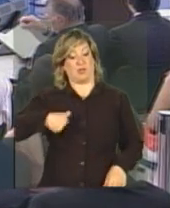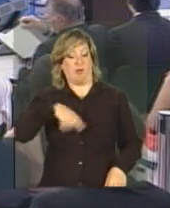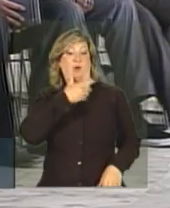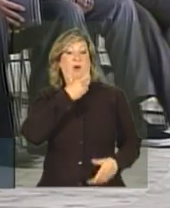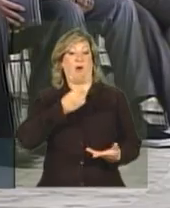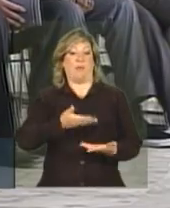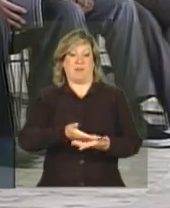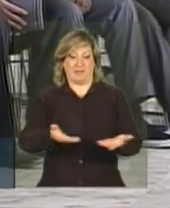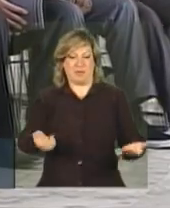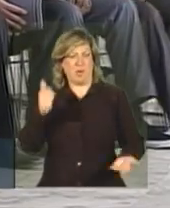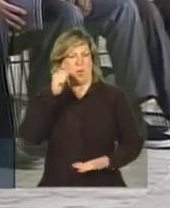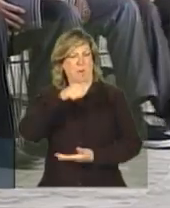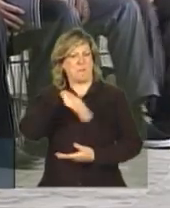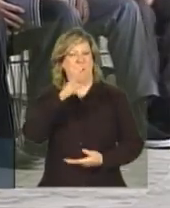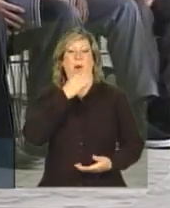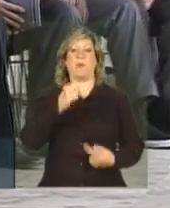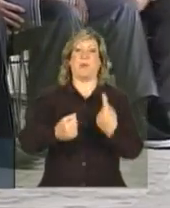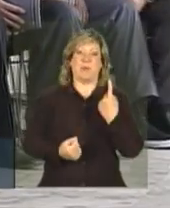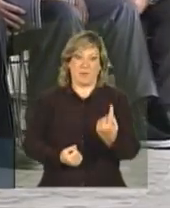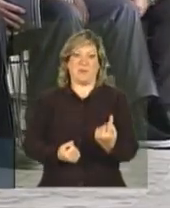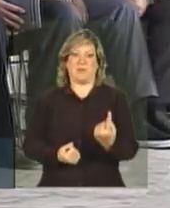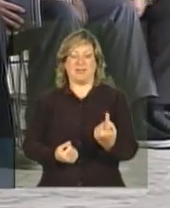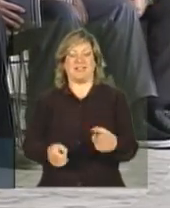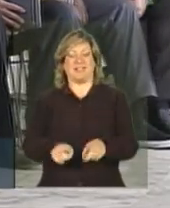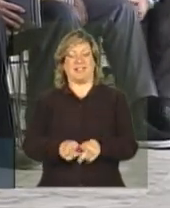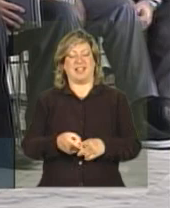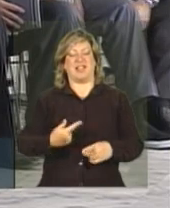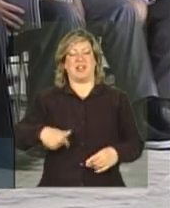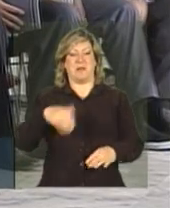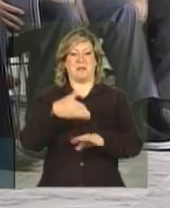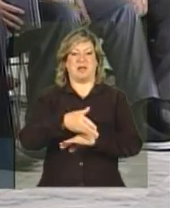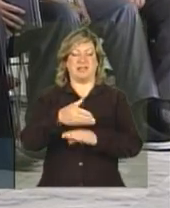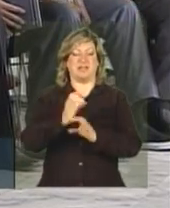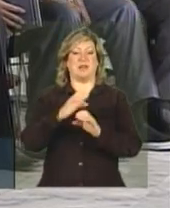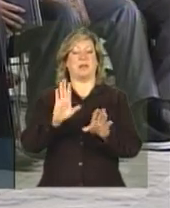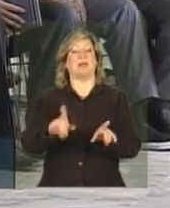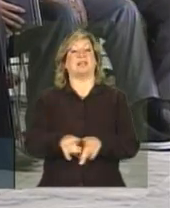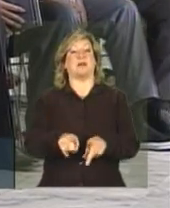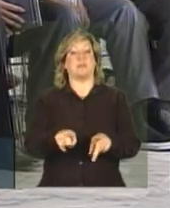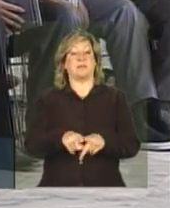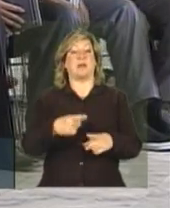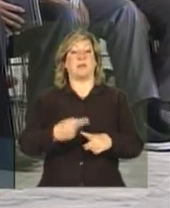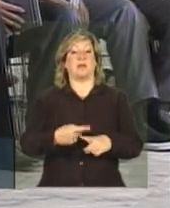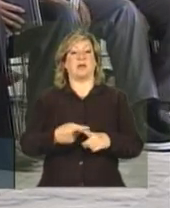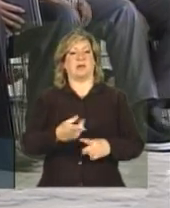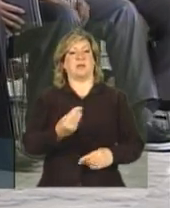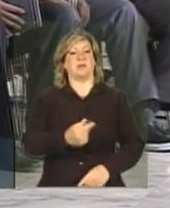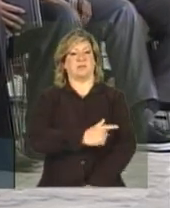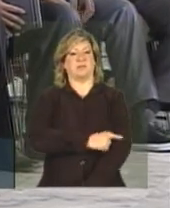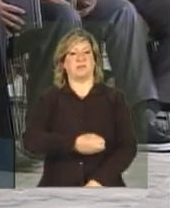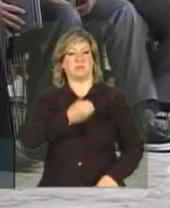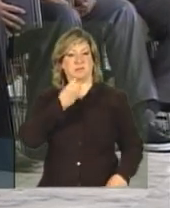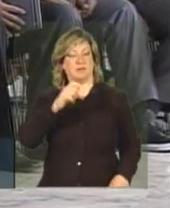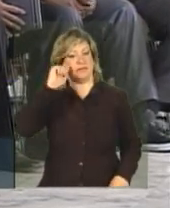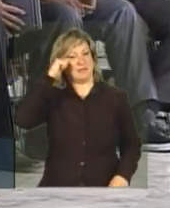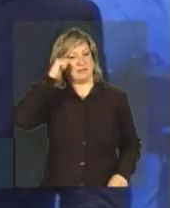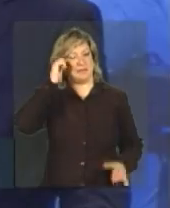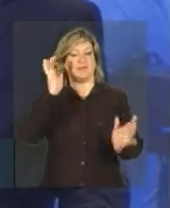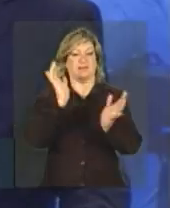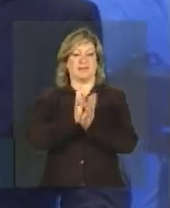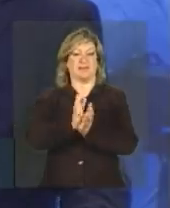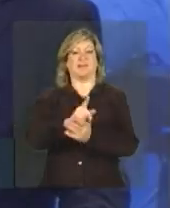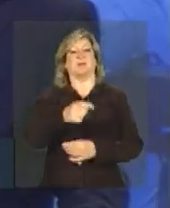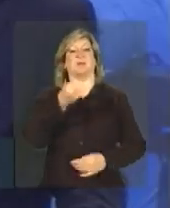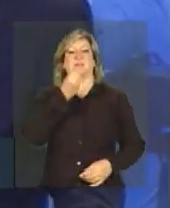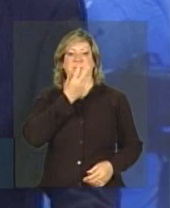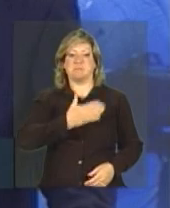condição, né, que é um desafio para melhorar a nossa participação científica, mas também honrou com muita dignidade aqui os afrodescendentes e deu